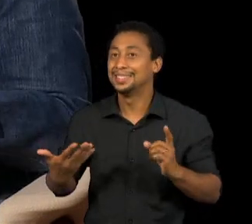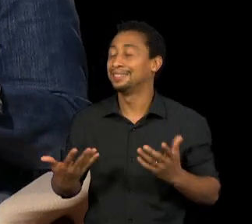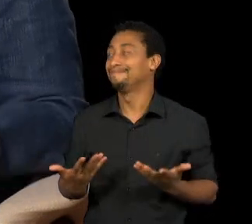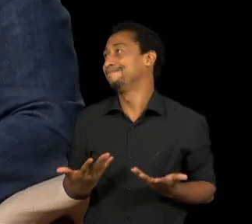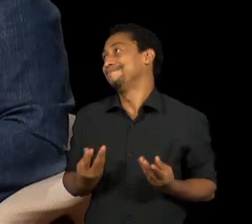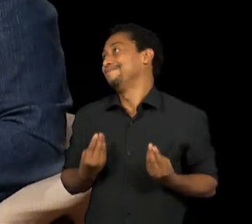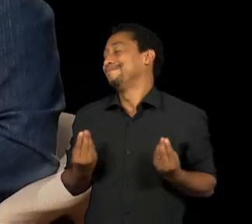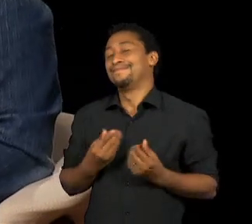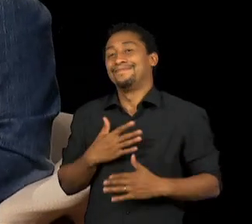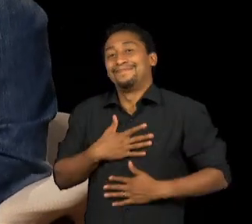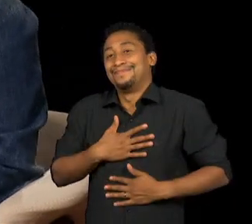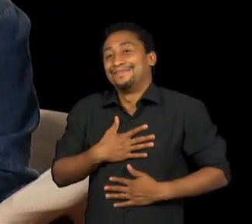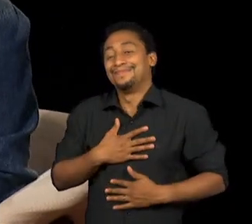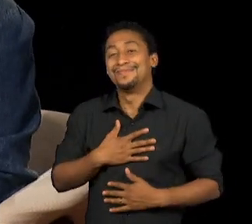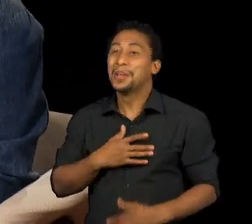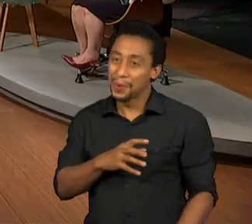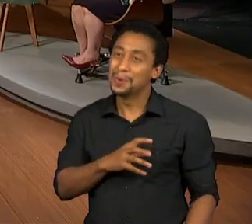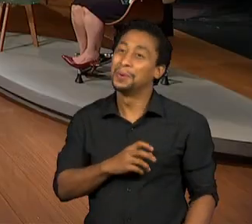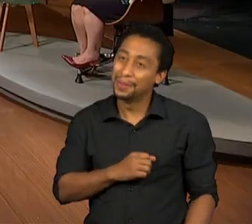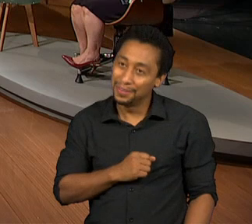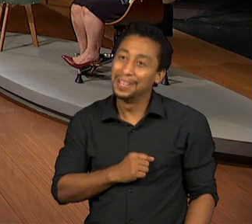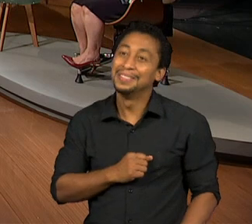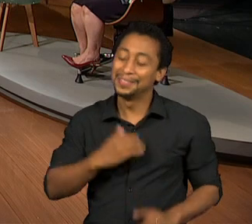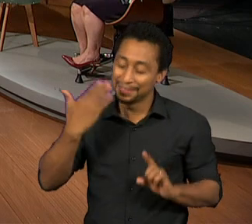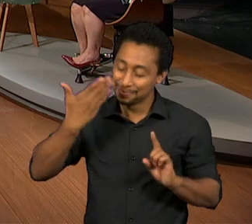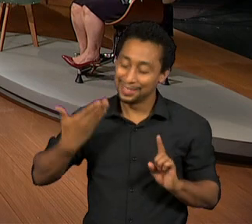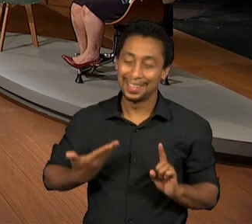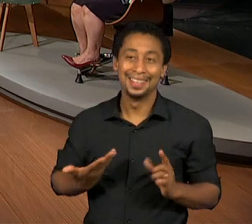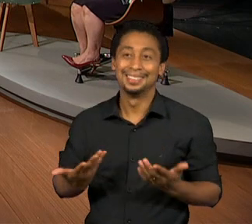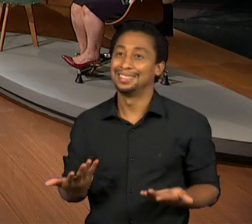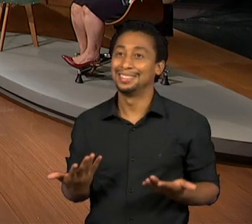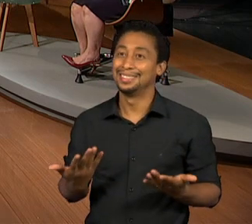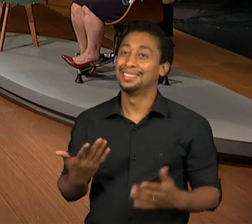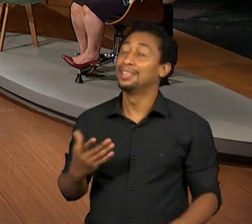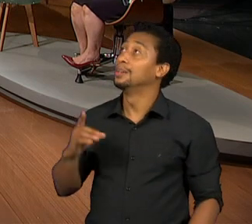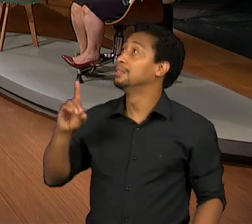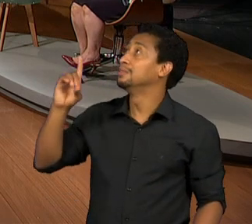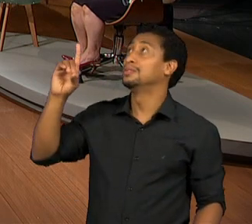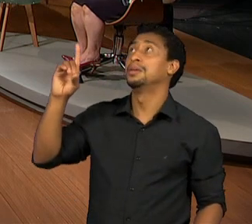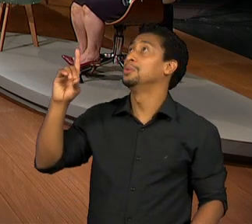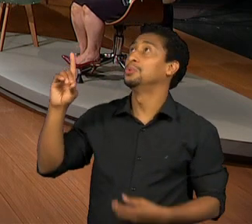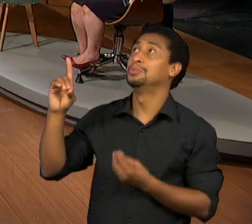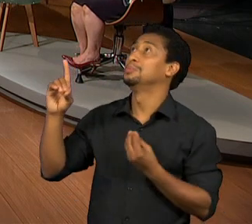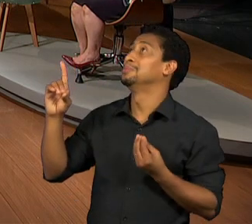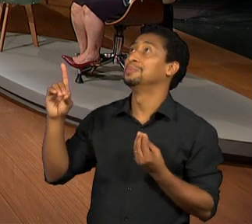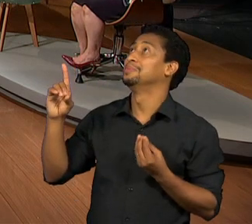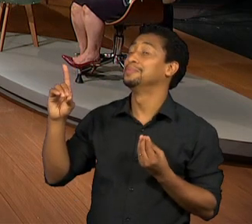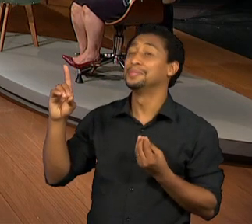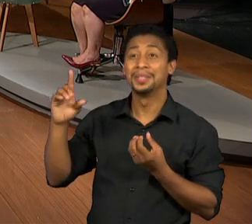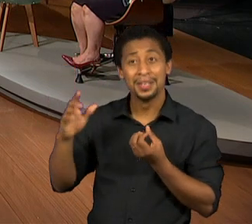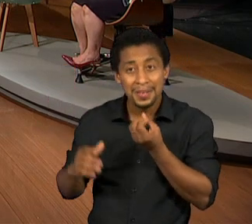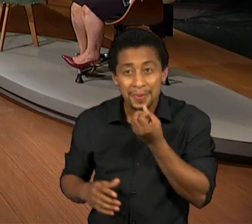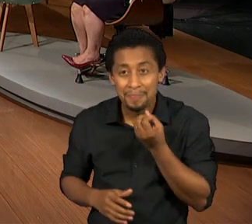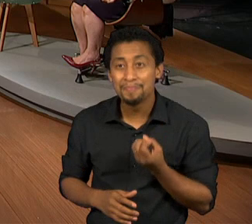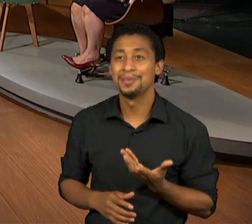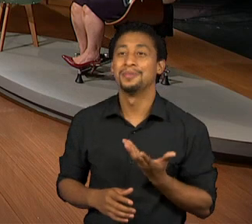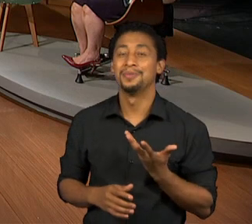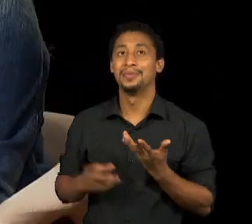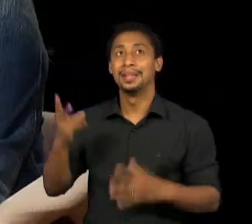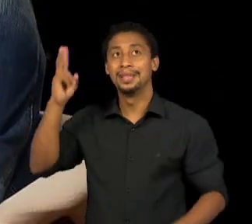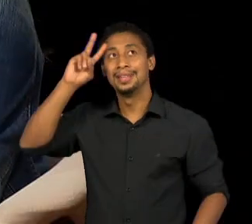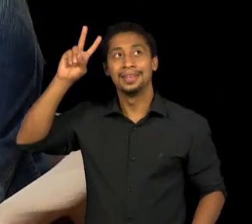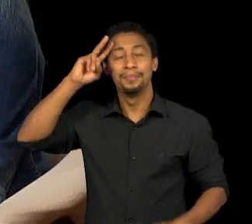né, gosta, a gente fala, meu Deus, que bom ter tantas lembranças